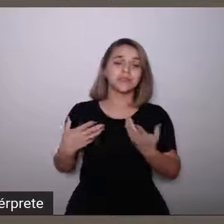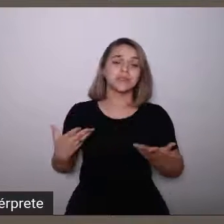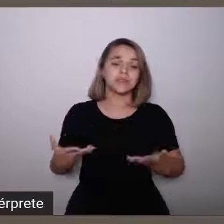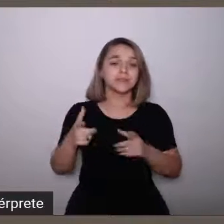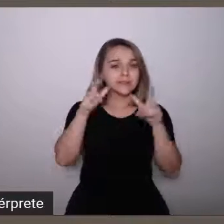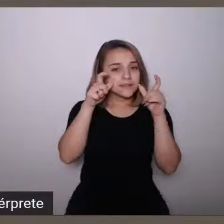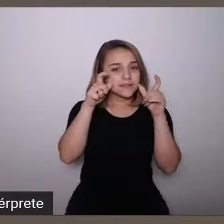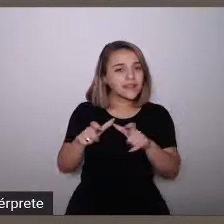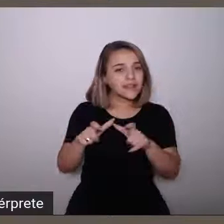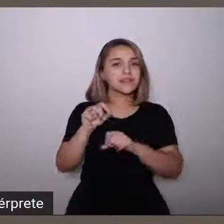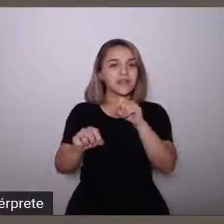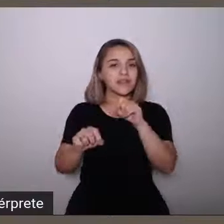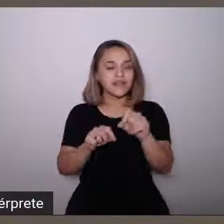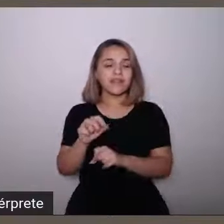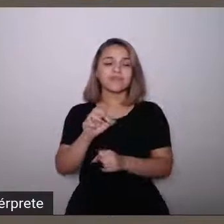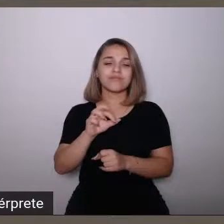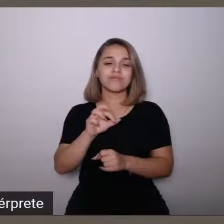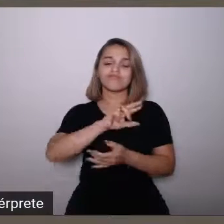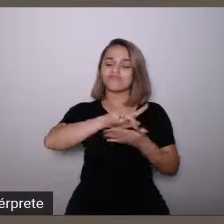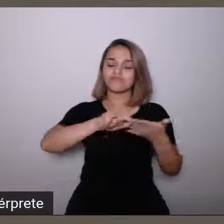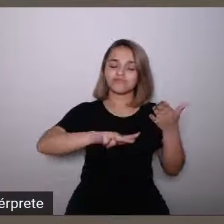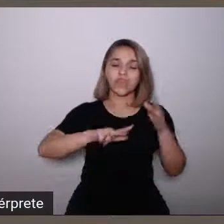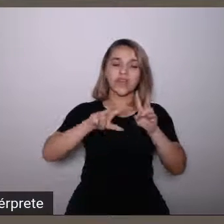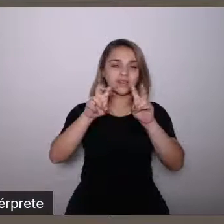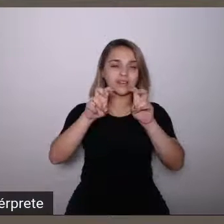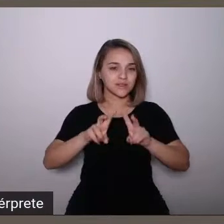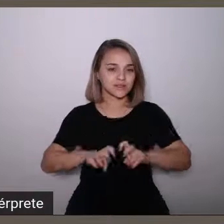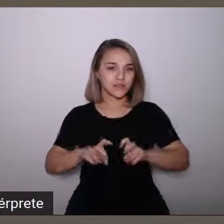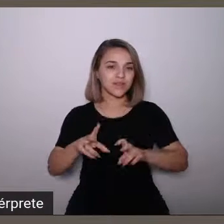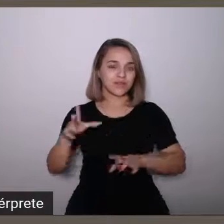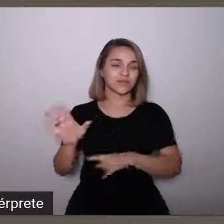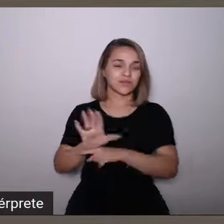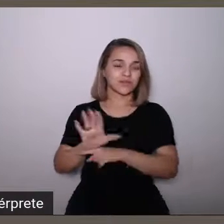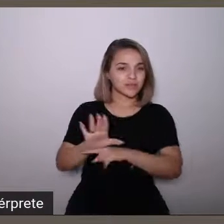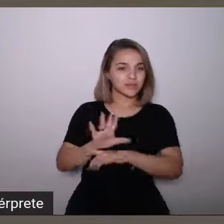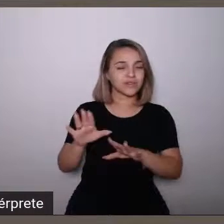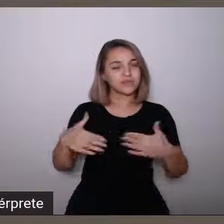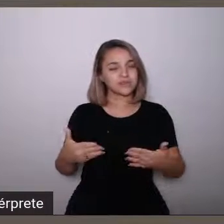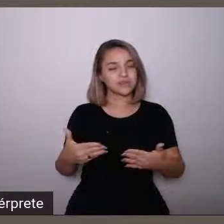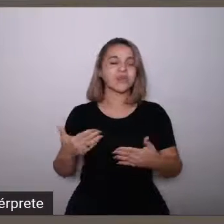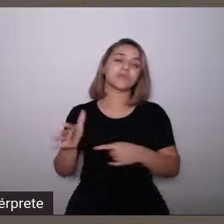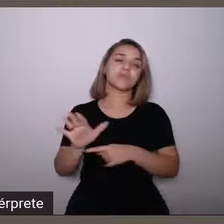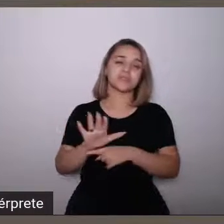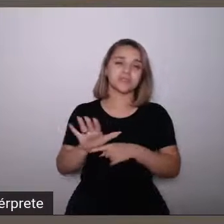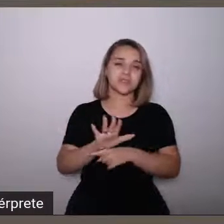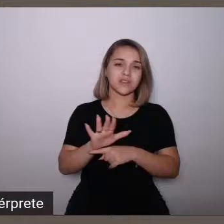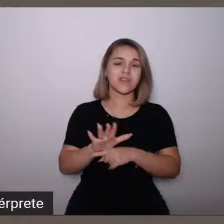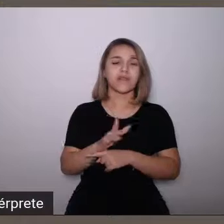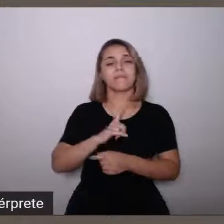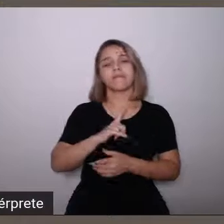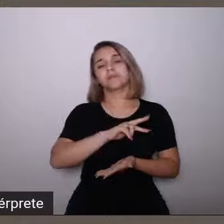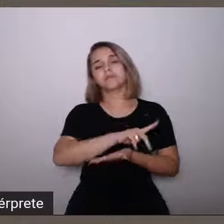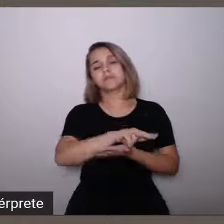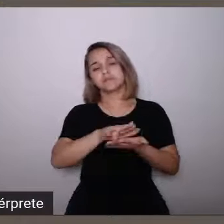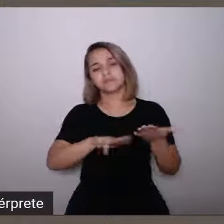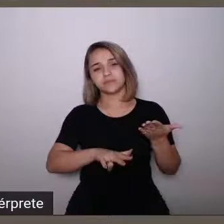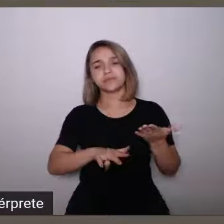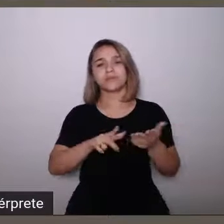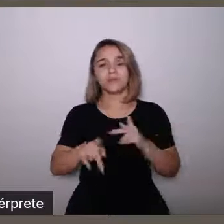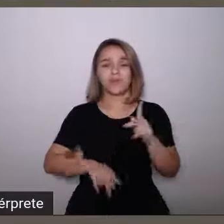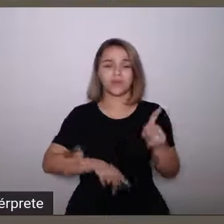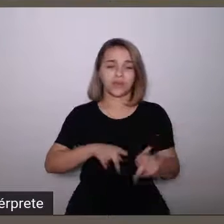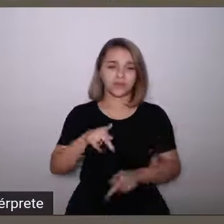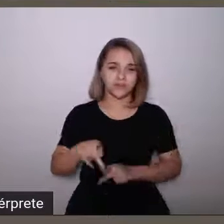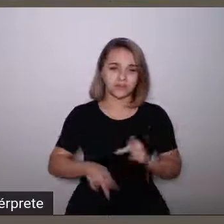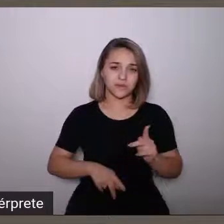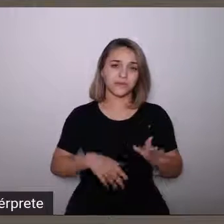coisas diferentes no cinema, né. Agora, essa coisa do cinema com uma dimensão popular, eu acho que talvez o